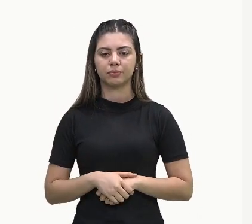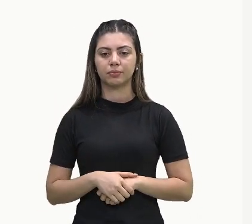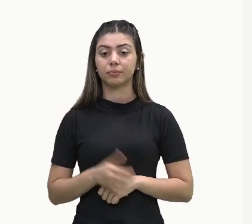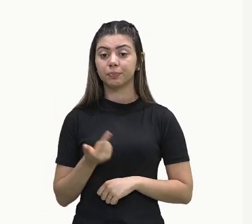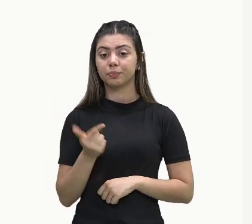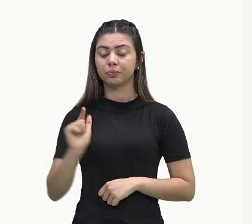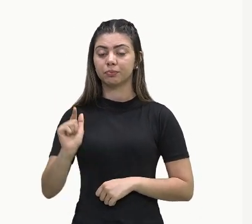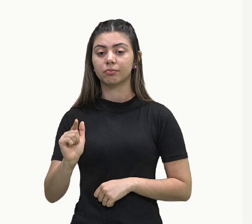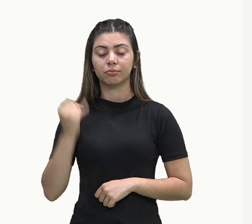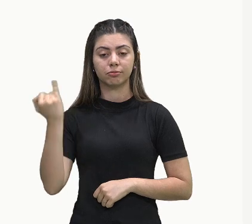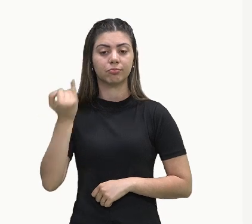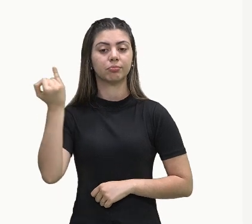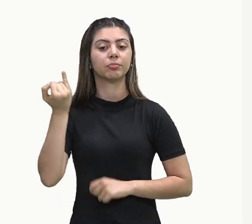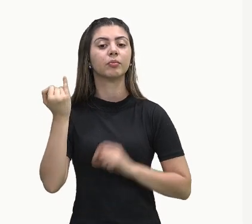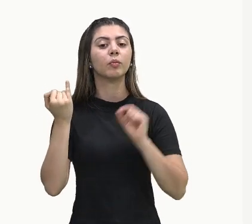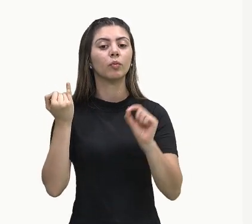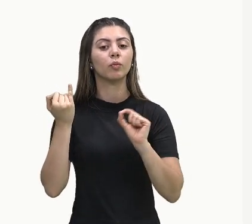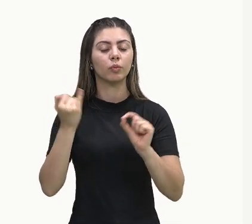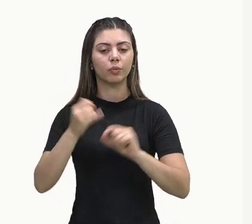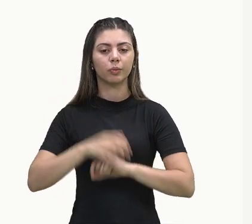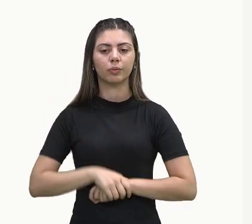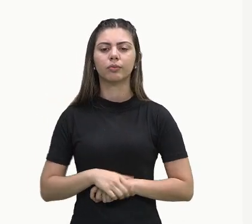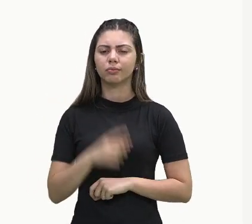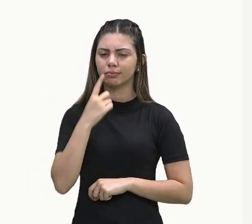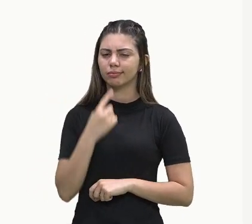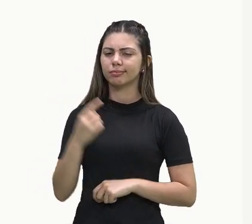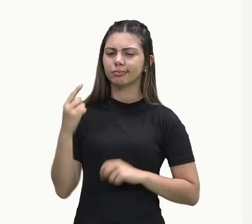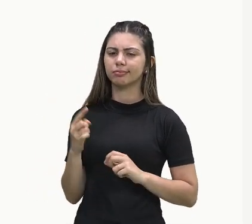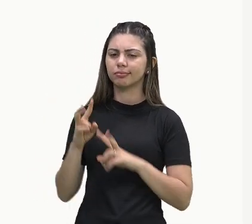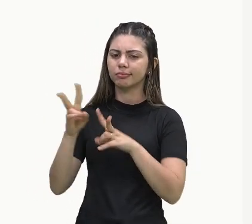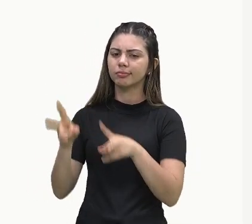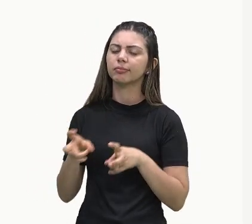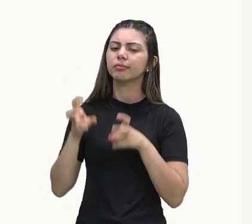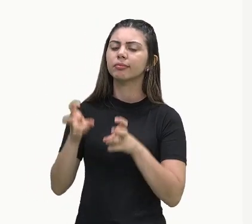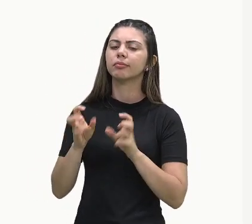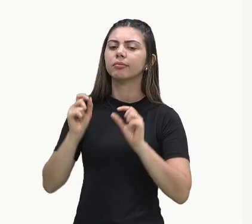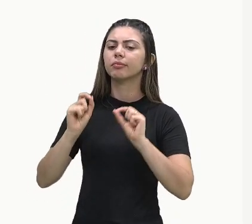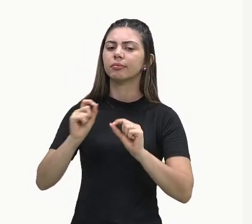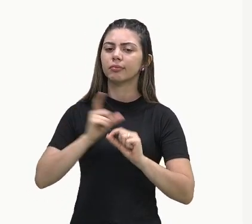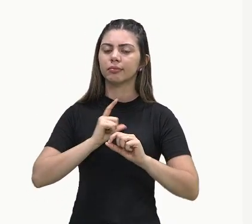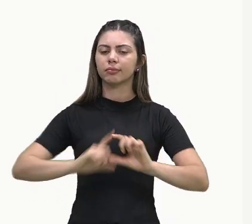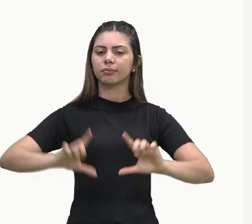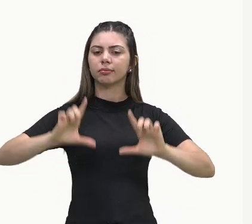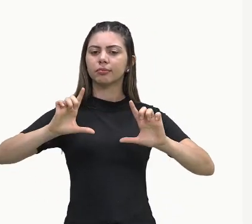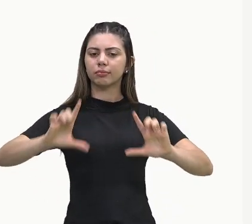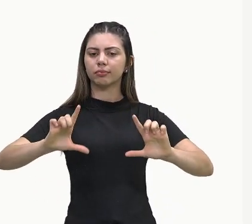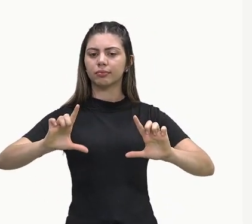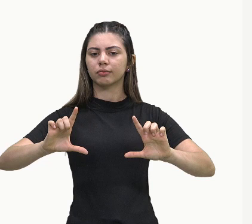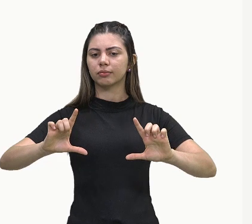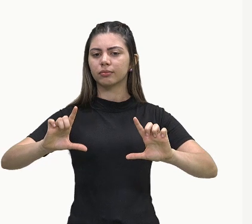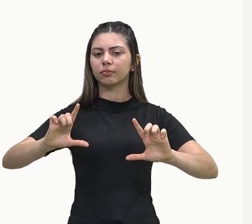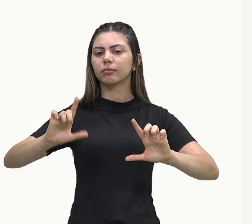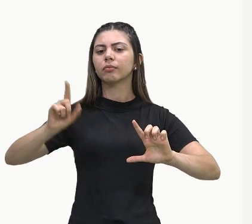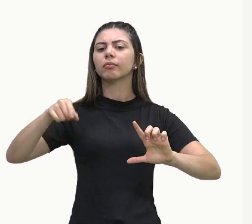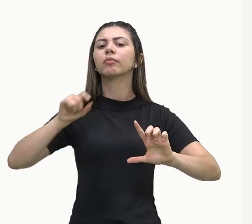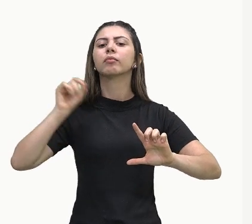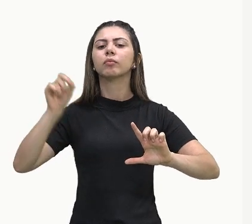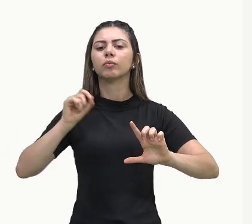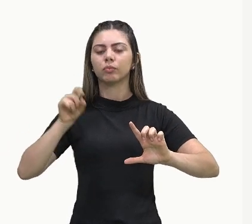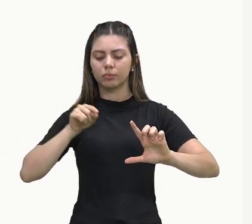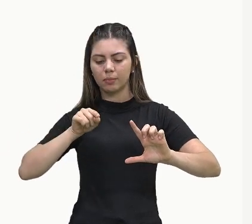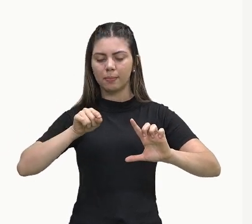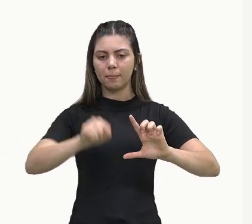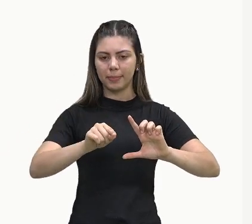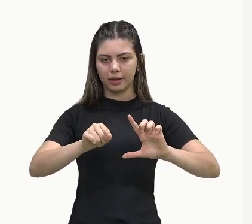curiosidade também né é com relação aqui a ao ponto né em que o nosso